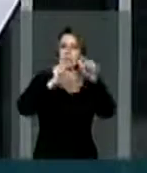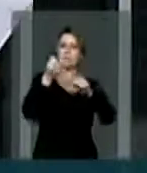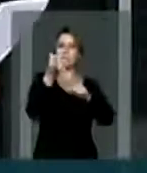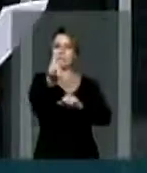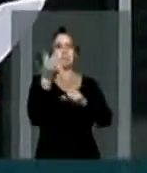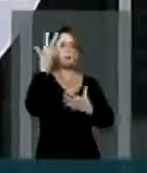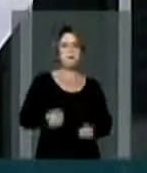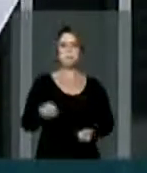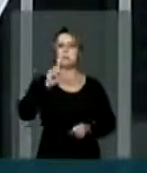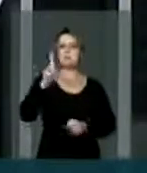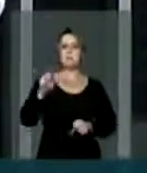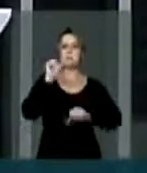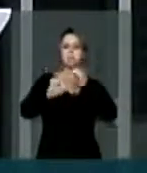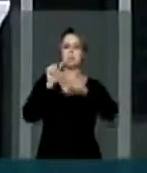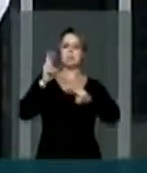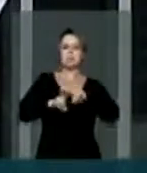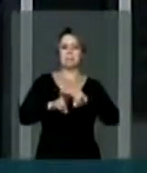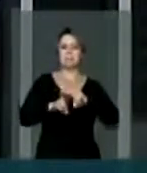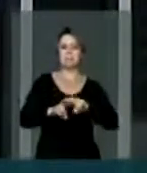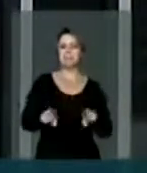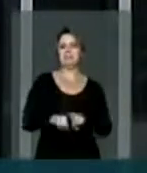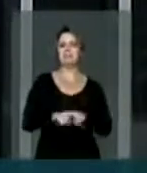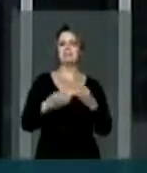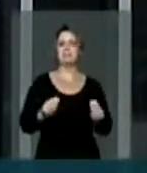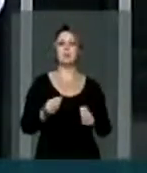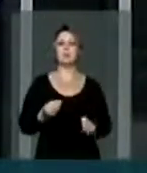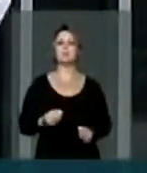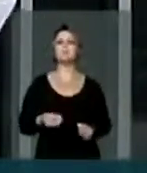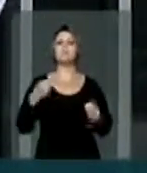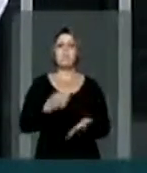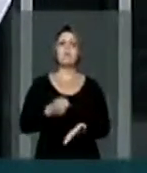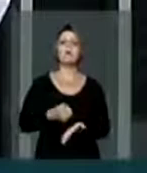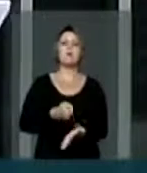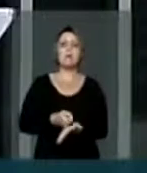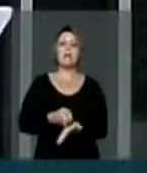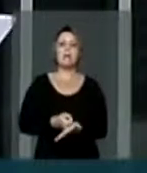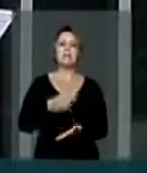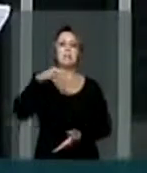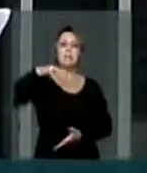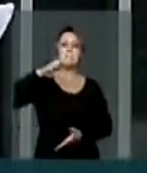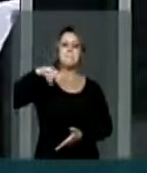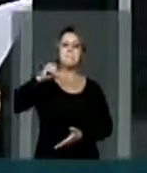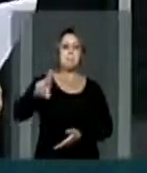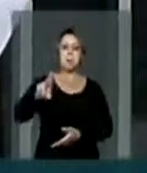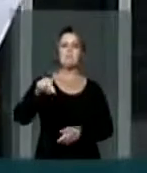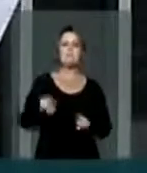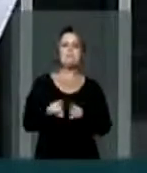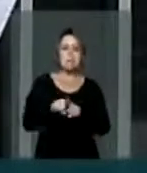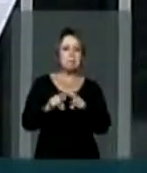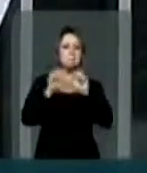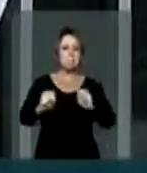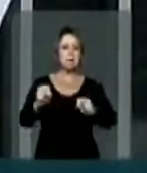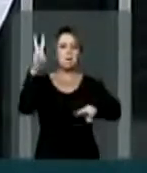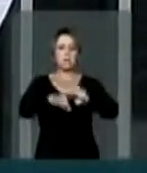89% da população é a favor da menoridade penal. Tenho certeza que o relator